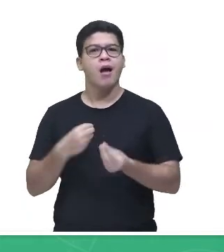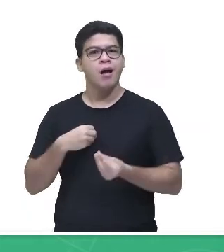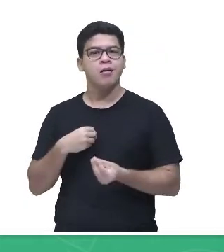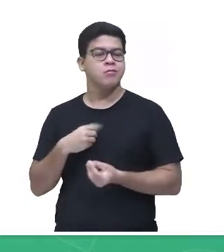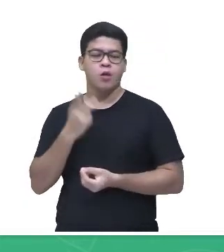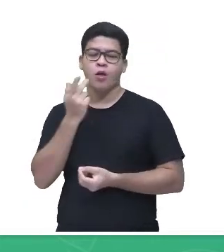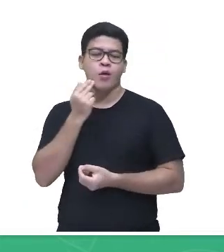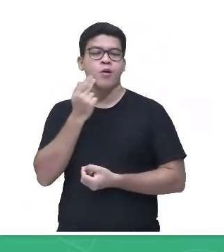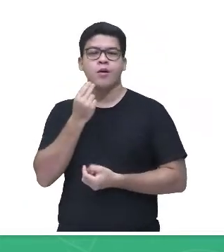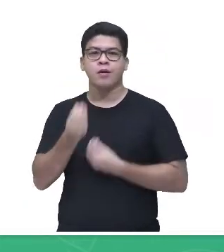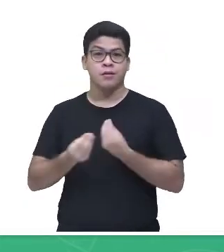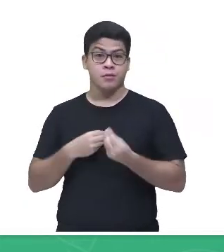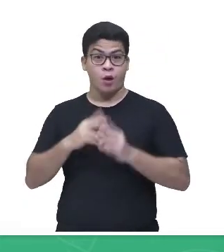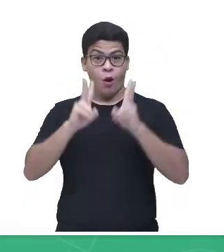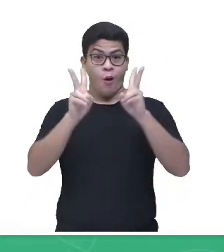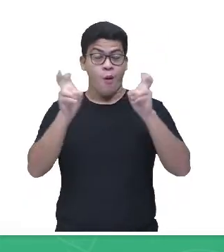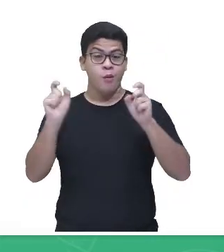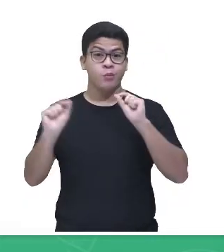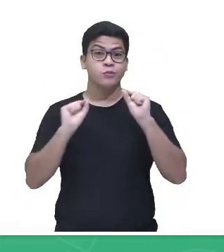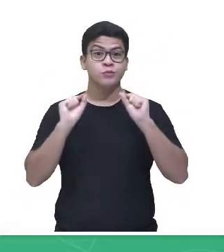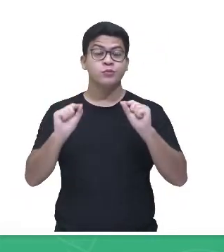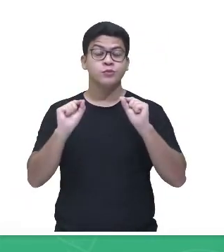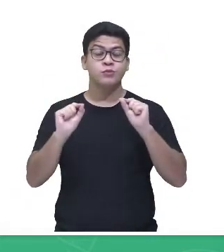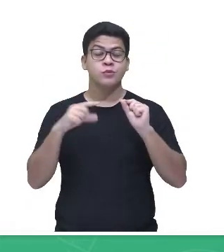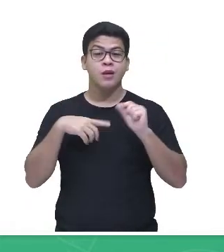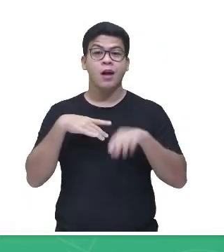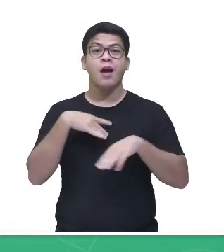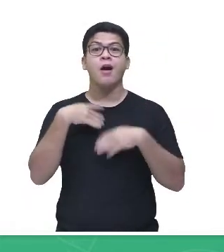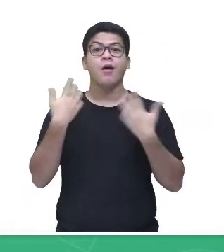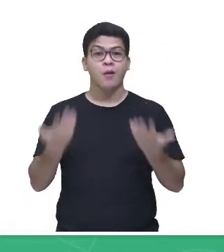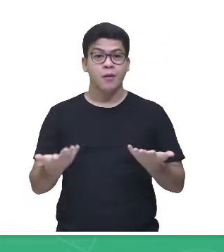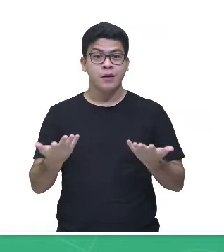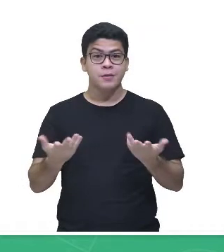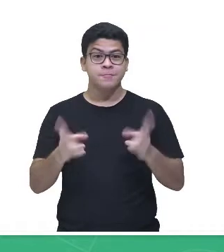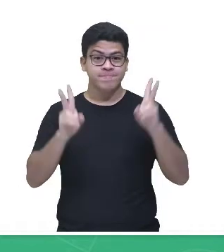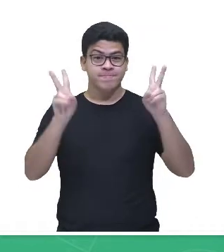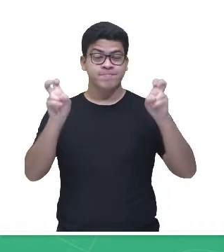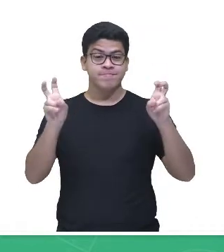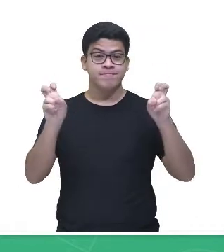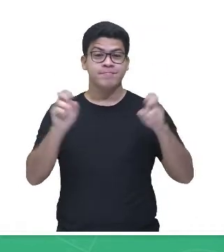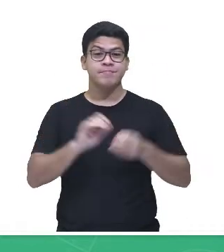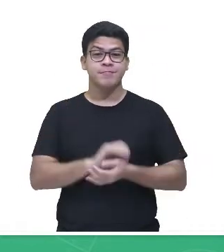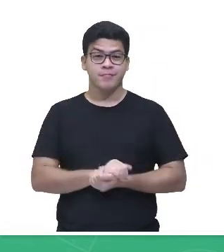nós vamos trazer um assunto bem bacana hoje para vocês, que é o quê? Vamos lá então?